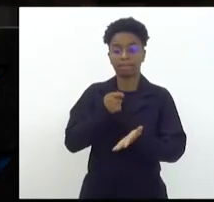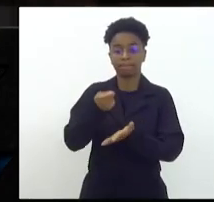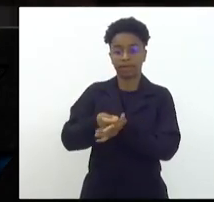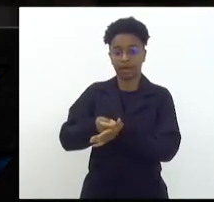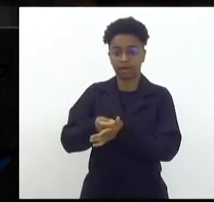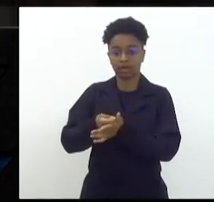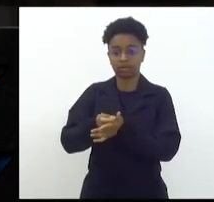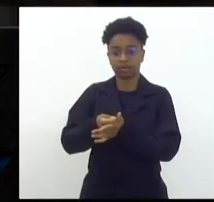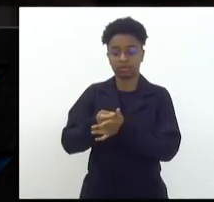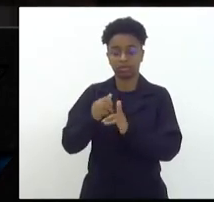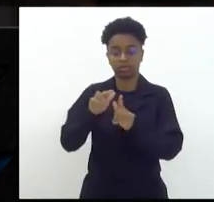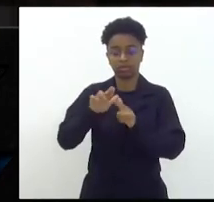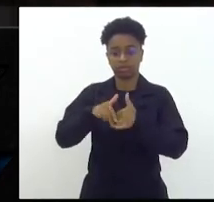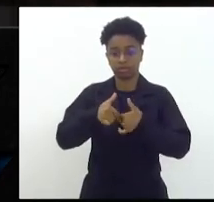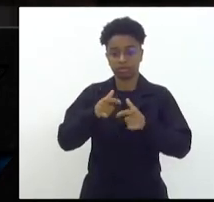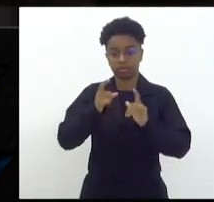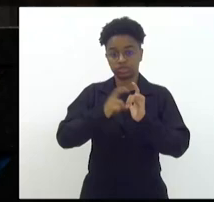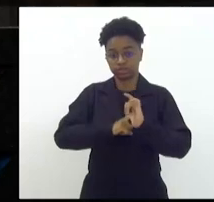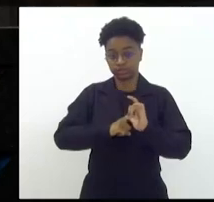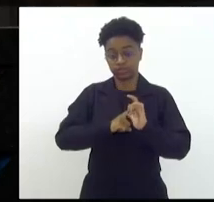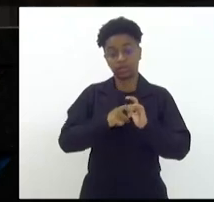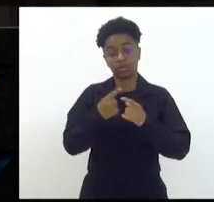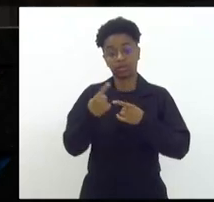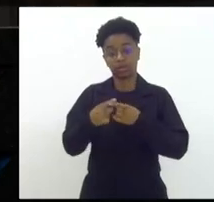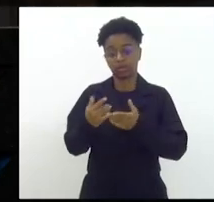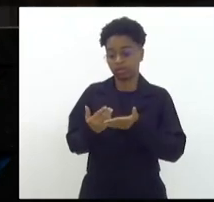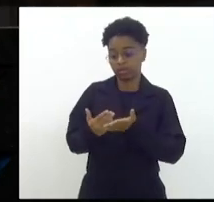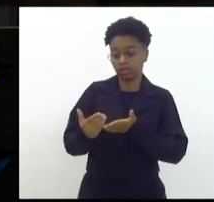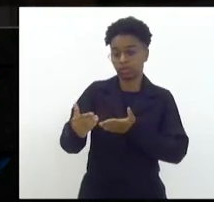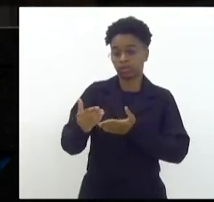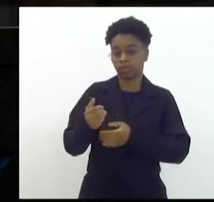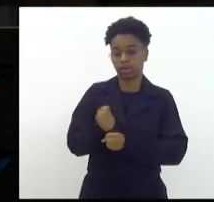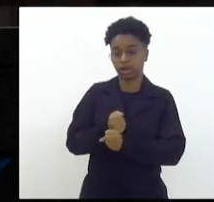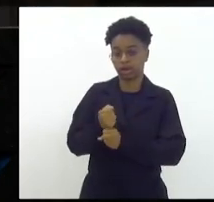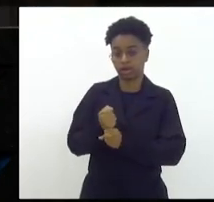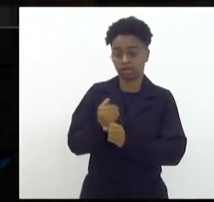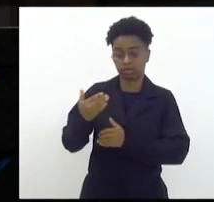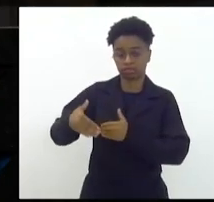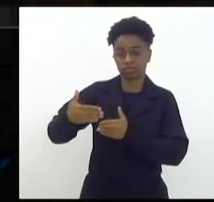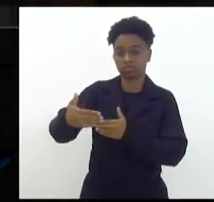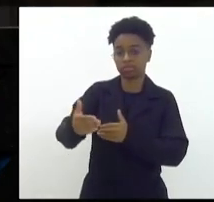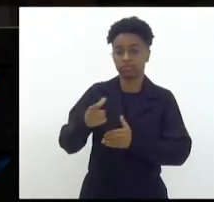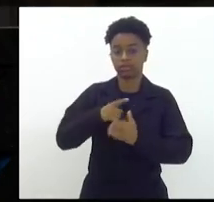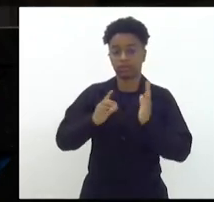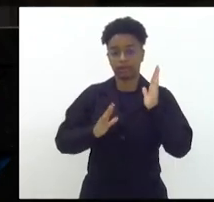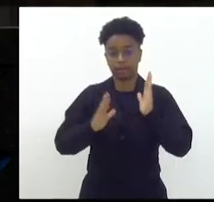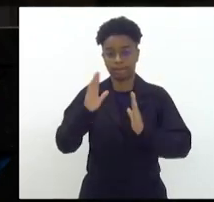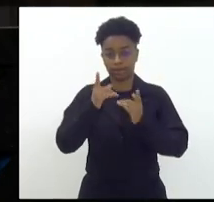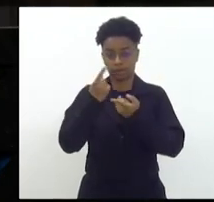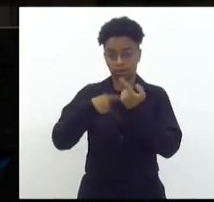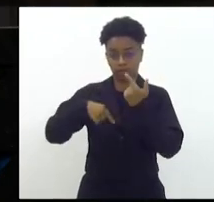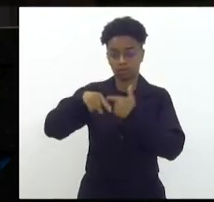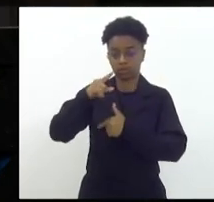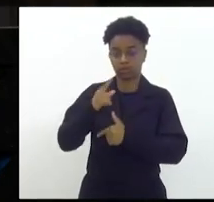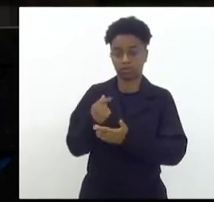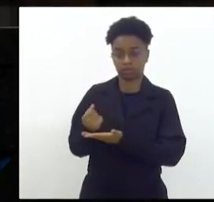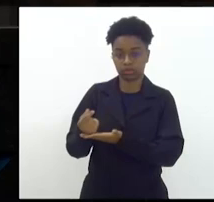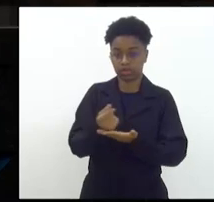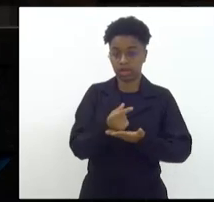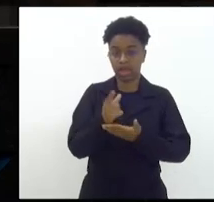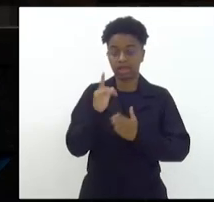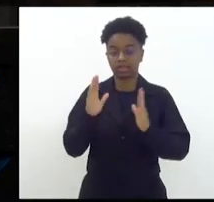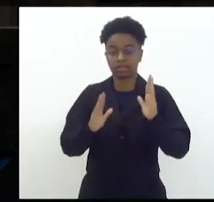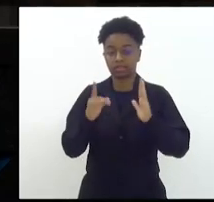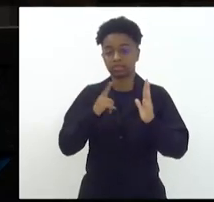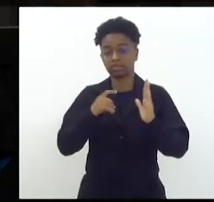serviço da dívida Porque a partir desse ano como o regime de recuperação fiscal é de 9 nós estamos